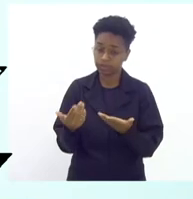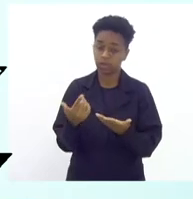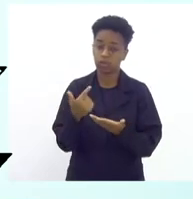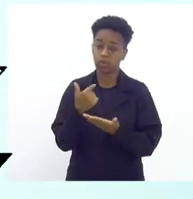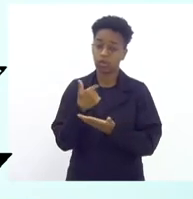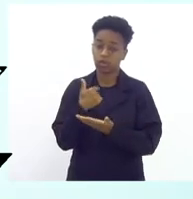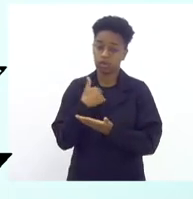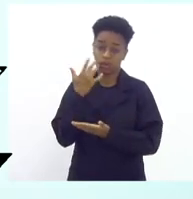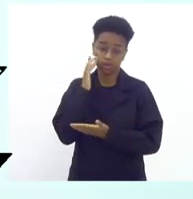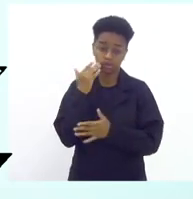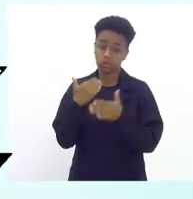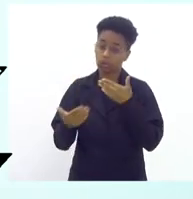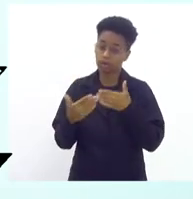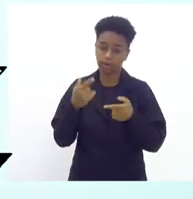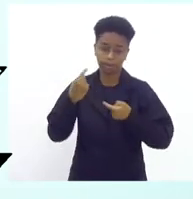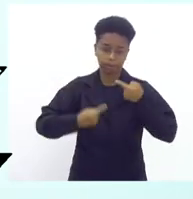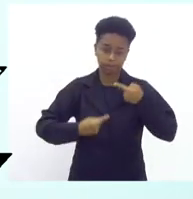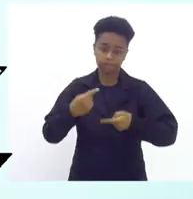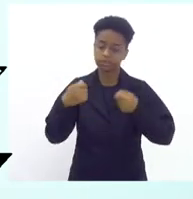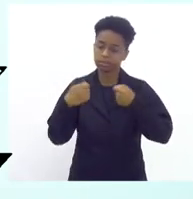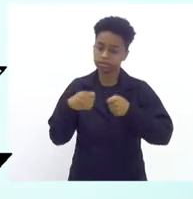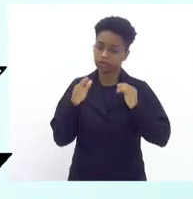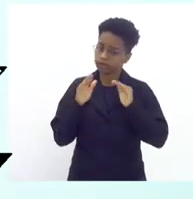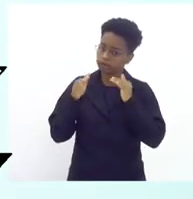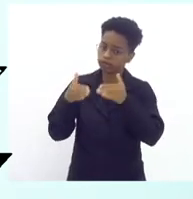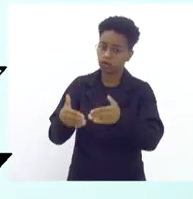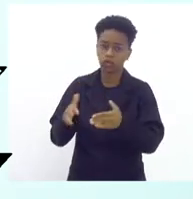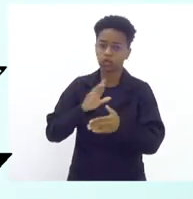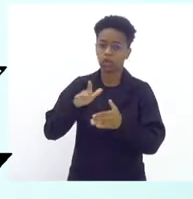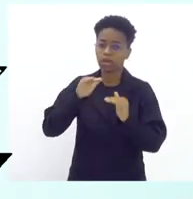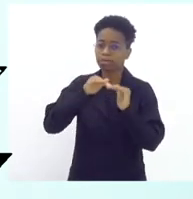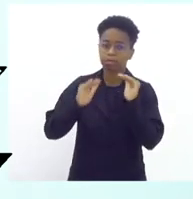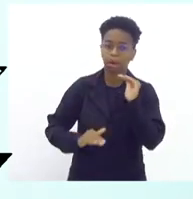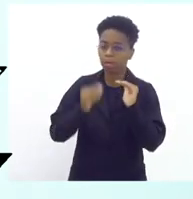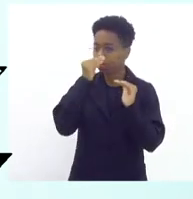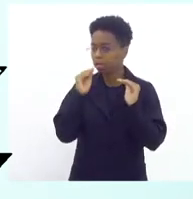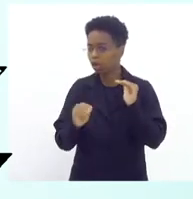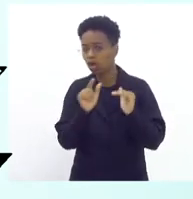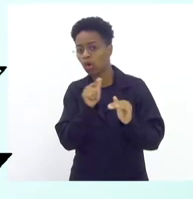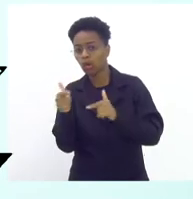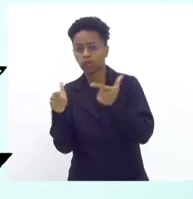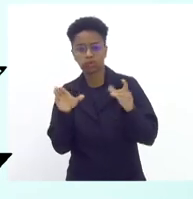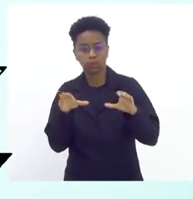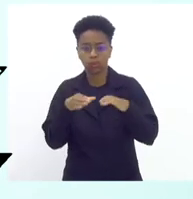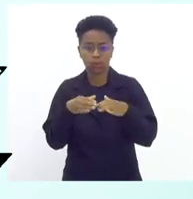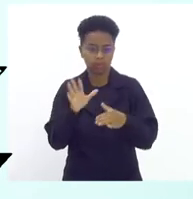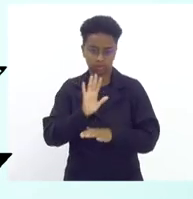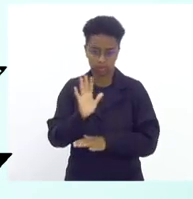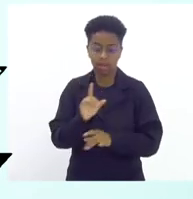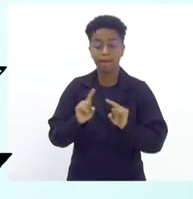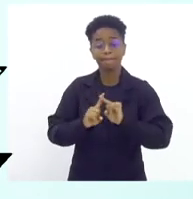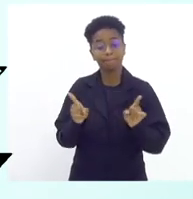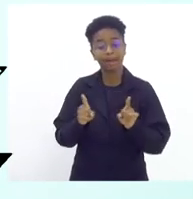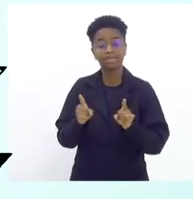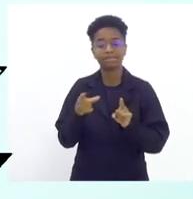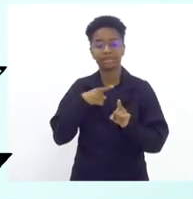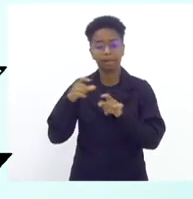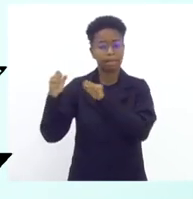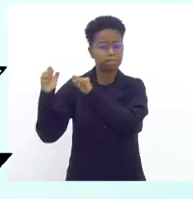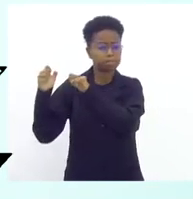que qualquer política consistente perpassa não é nenhum demérito a nenhuma outra comunidade mas falo da massificação